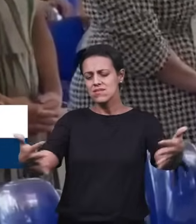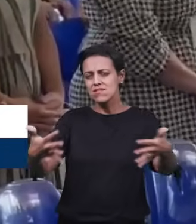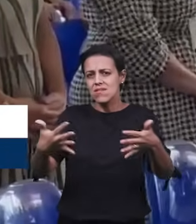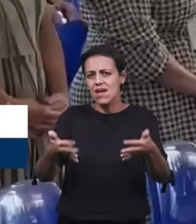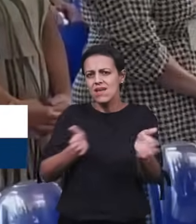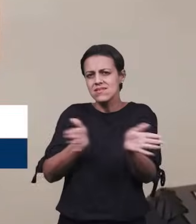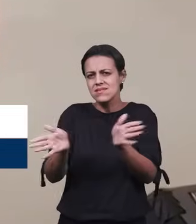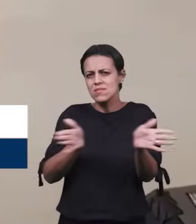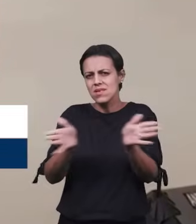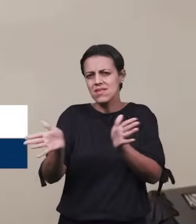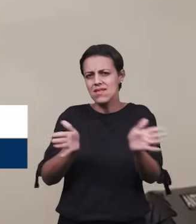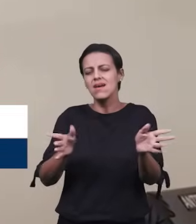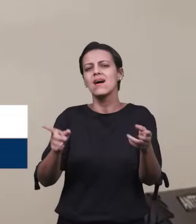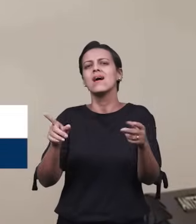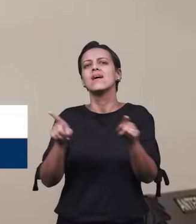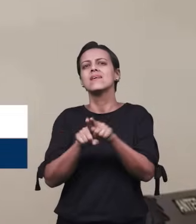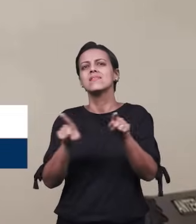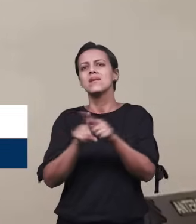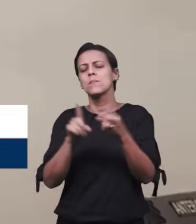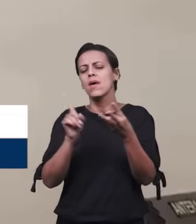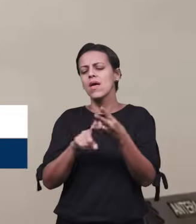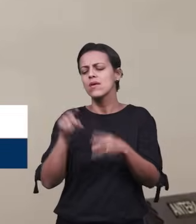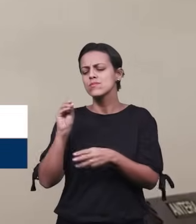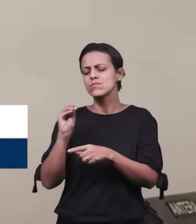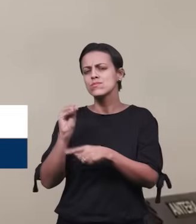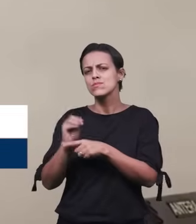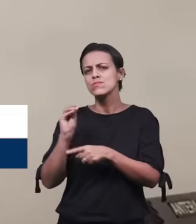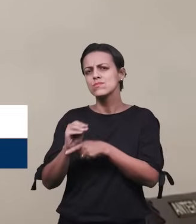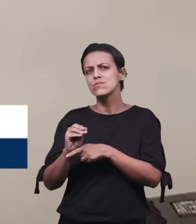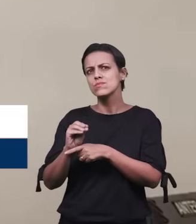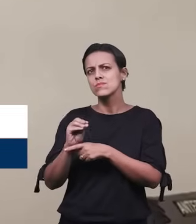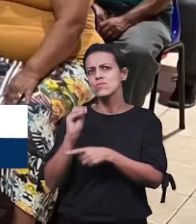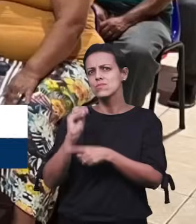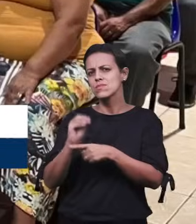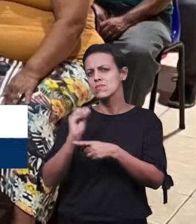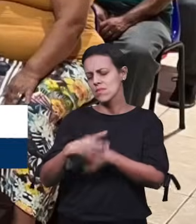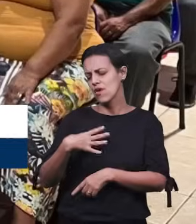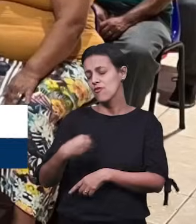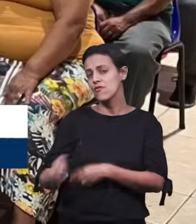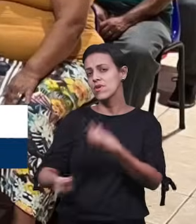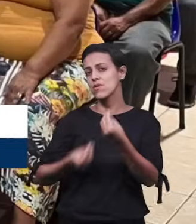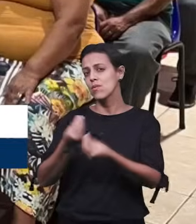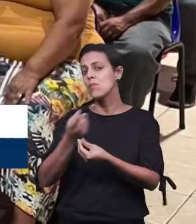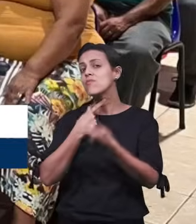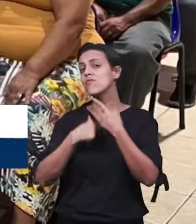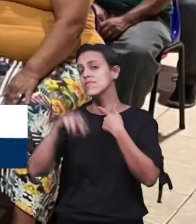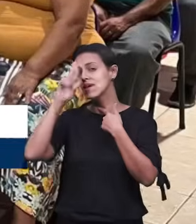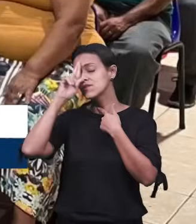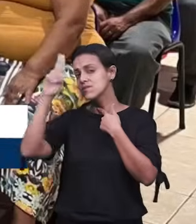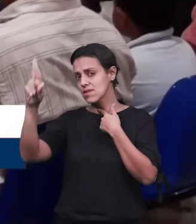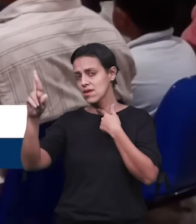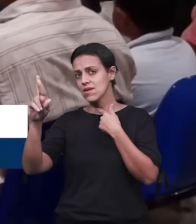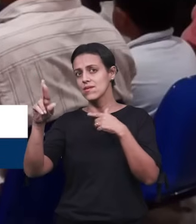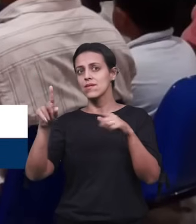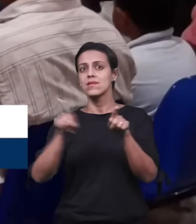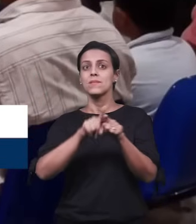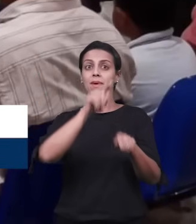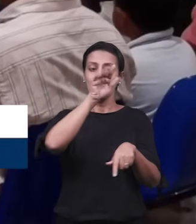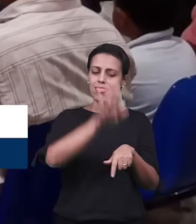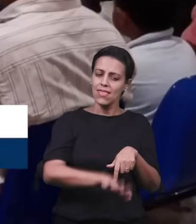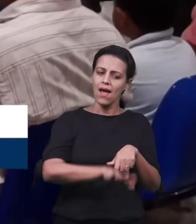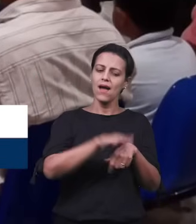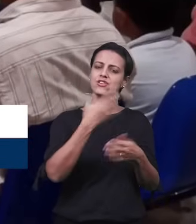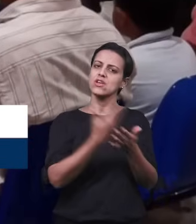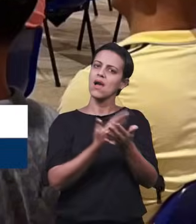dos filhos na direção do Senhor. Além das aulas transmitidas pelo presbitério à tarde, uma parte dos irmãos ficou no Manaim para assistir